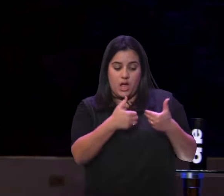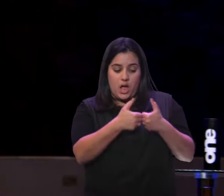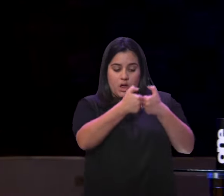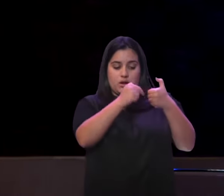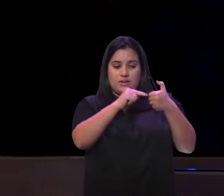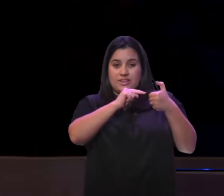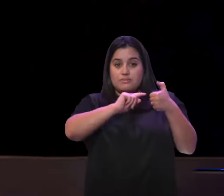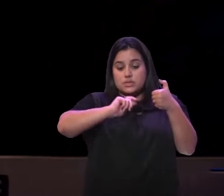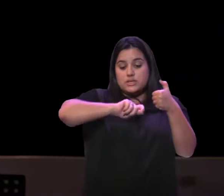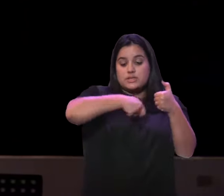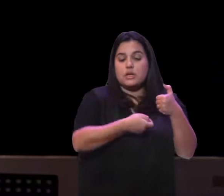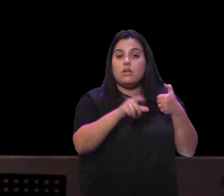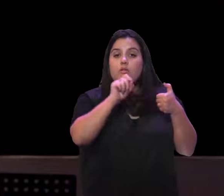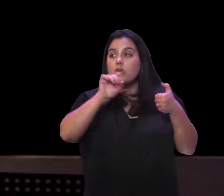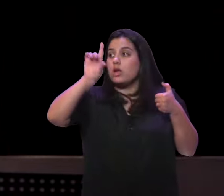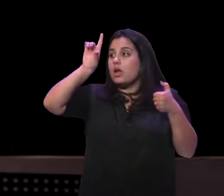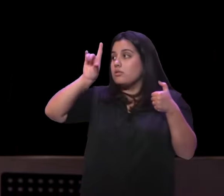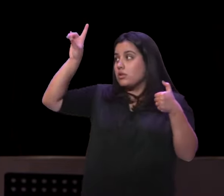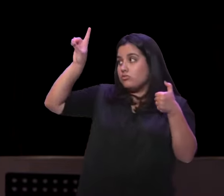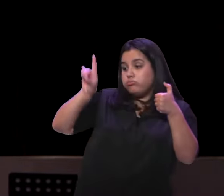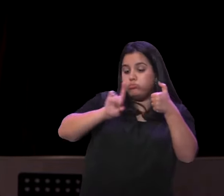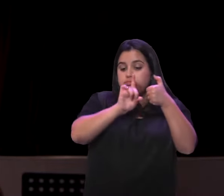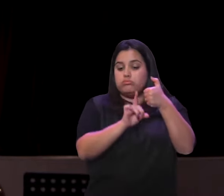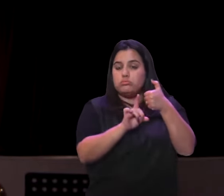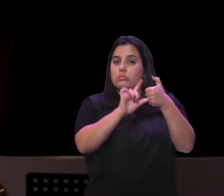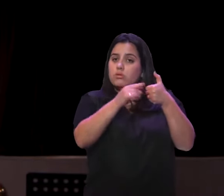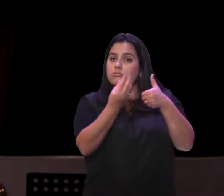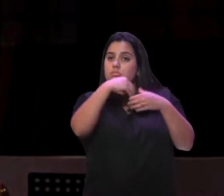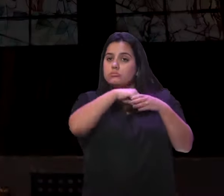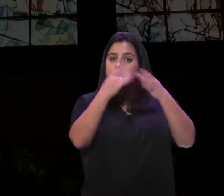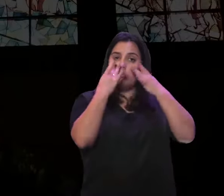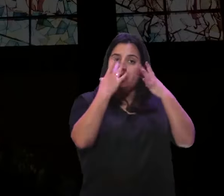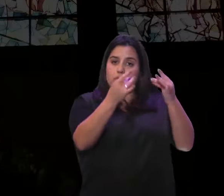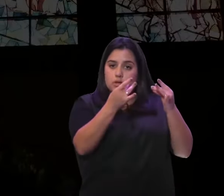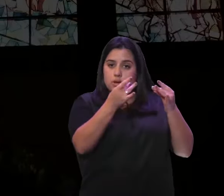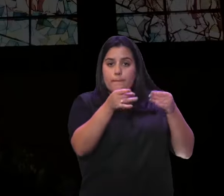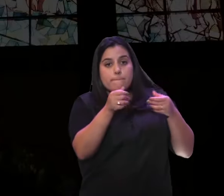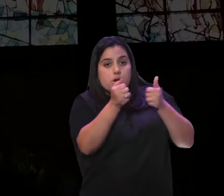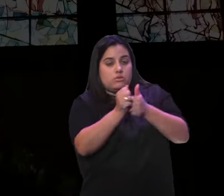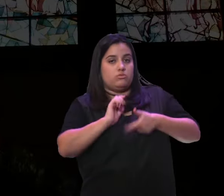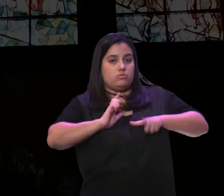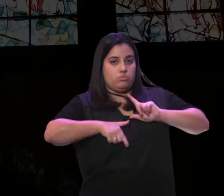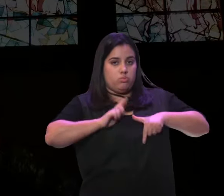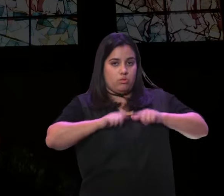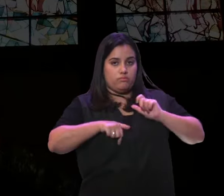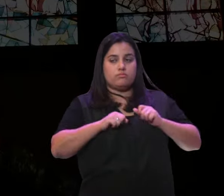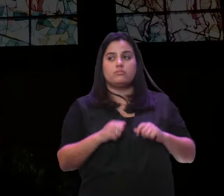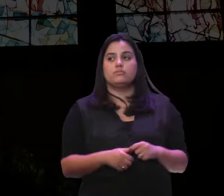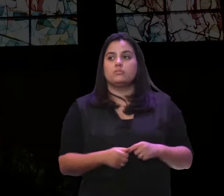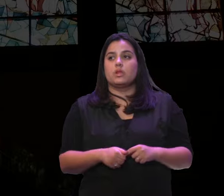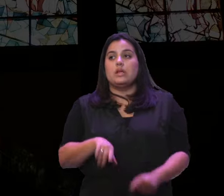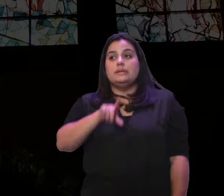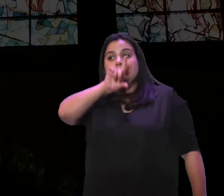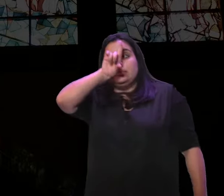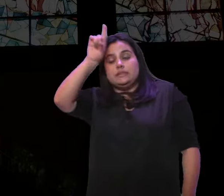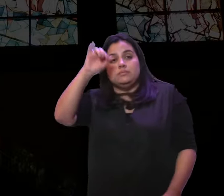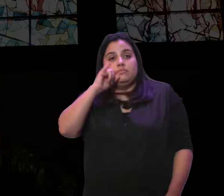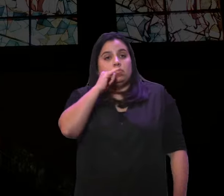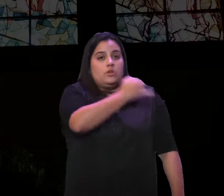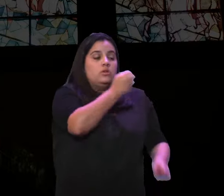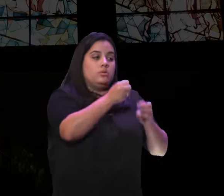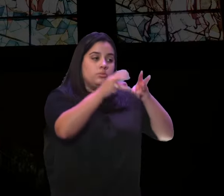representava a presença física de Deus diante do povo de Israel. Deus havia dito para Moisés construir